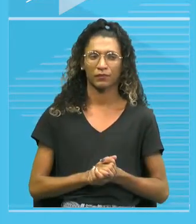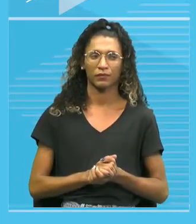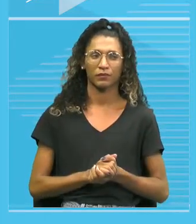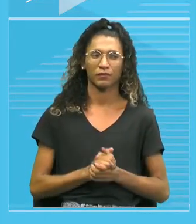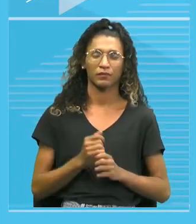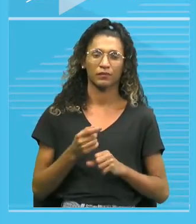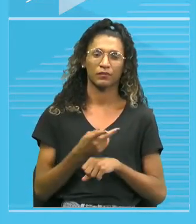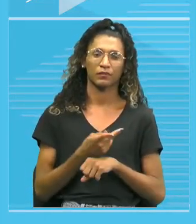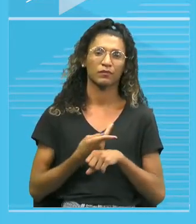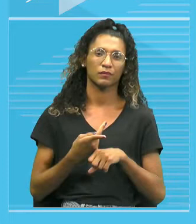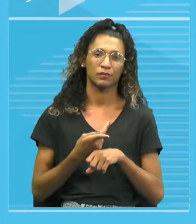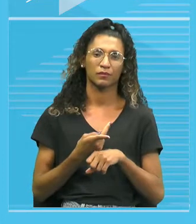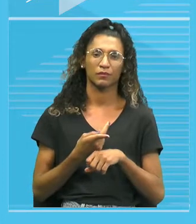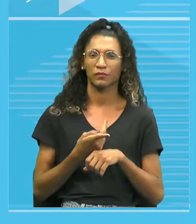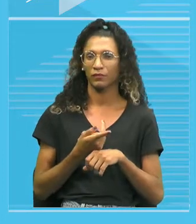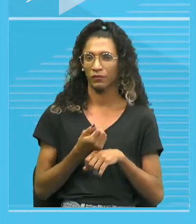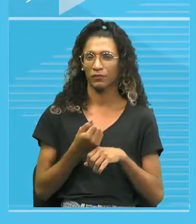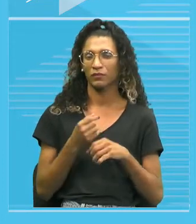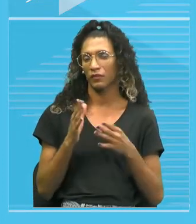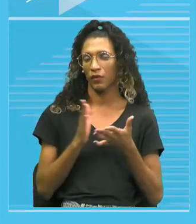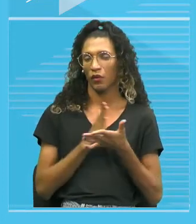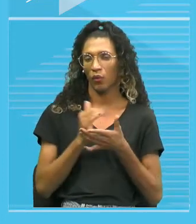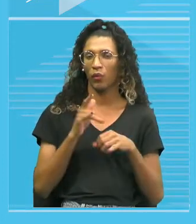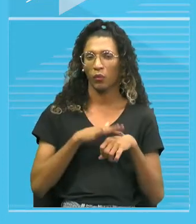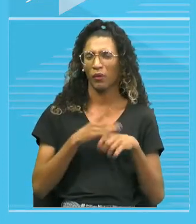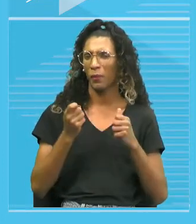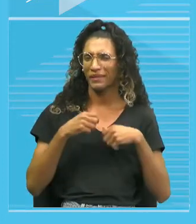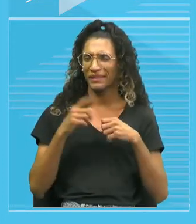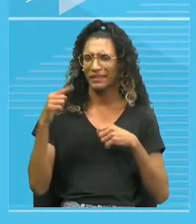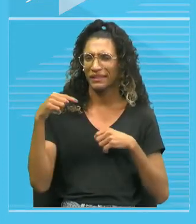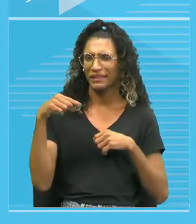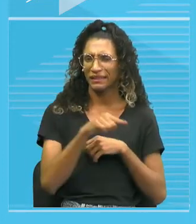buscar hospital. Bastava que, para isso,